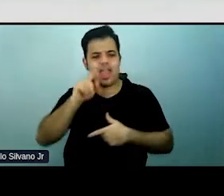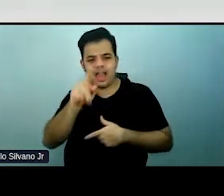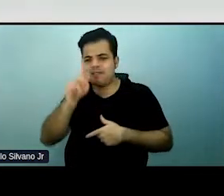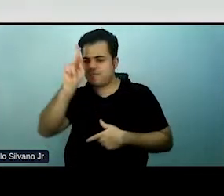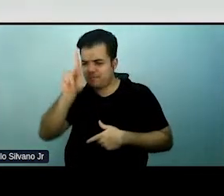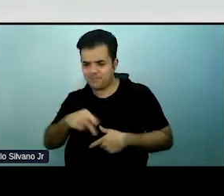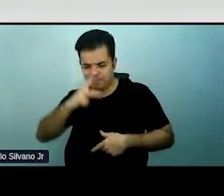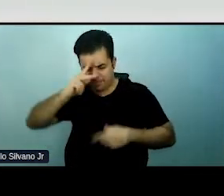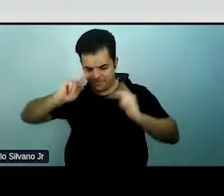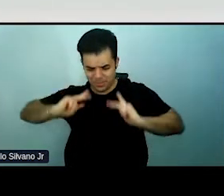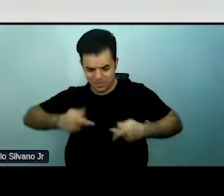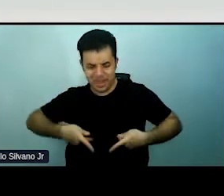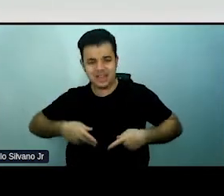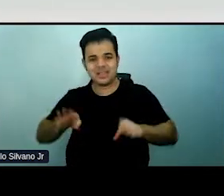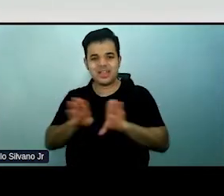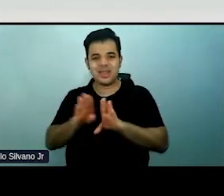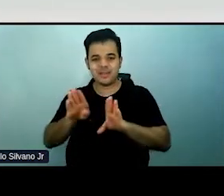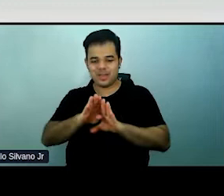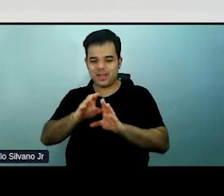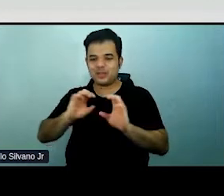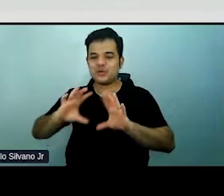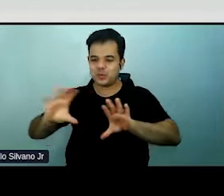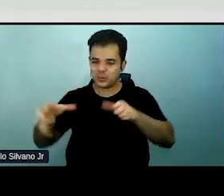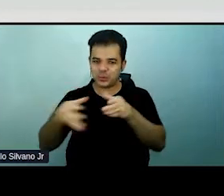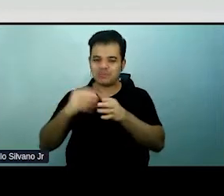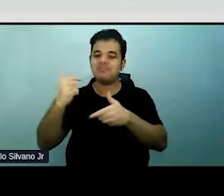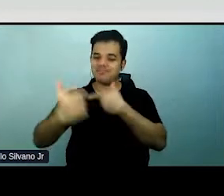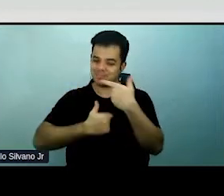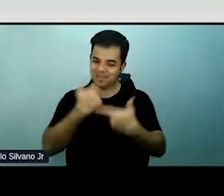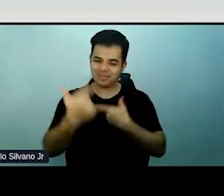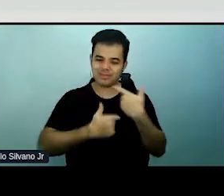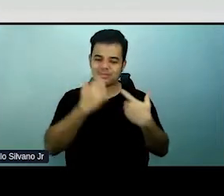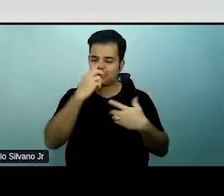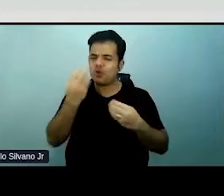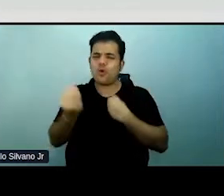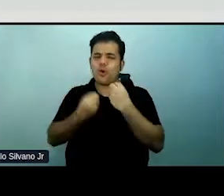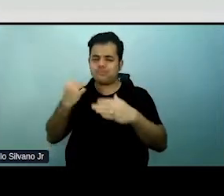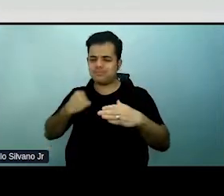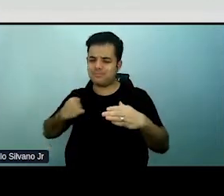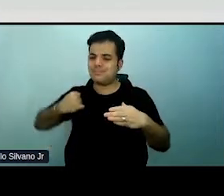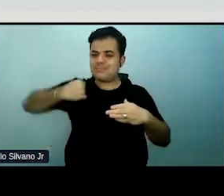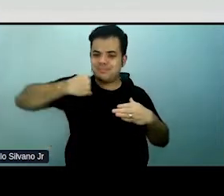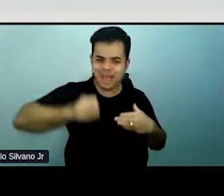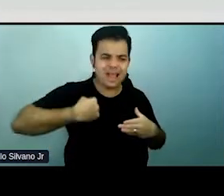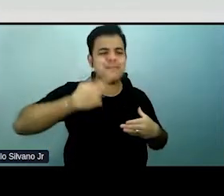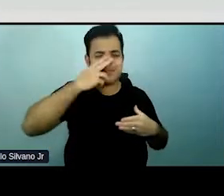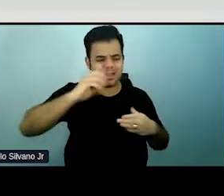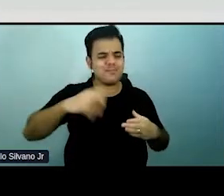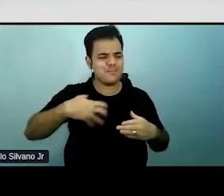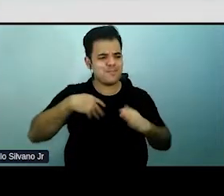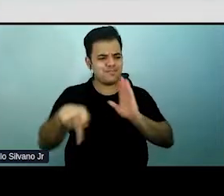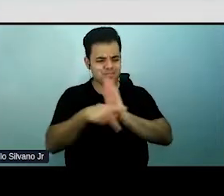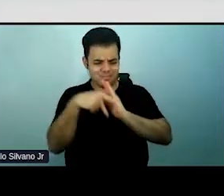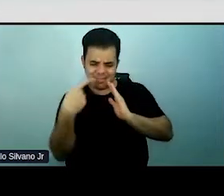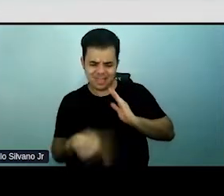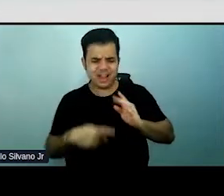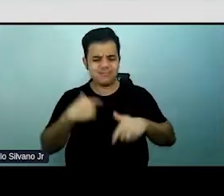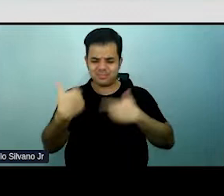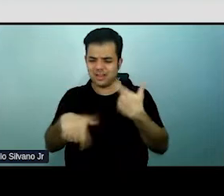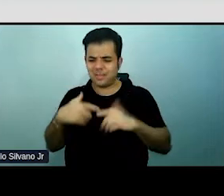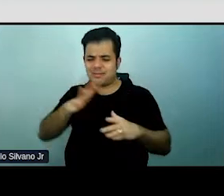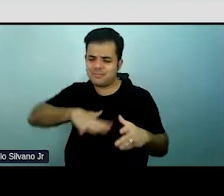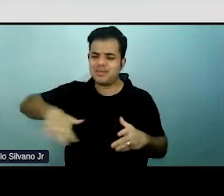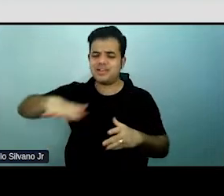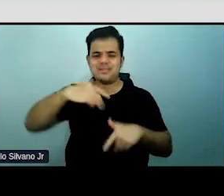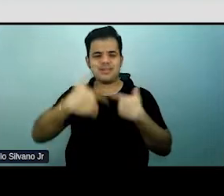ele também no sentido do coletivo, né? Como se fazer pertencer àquele espaço em que a pessoa habita, né? Em